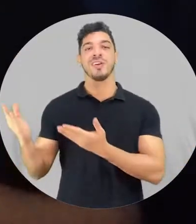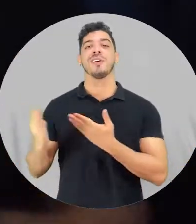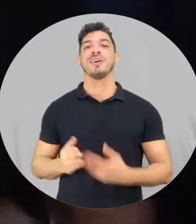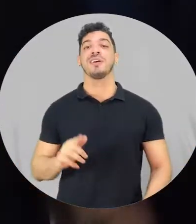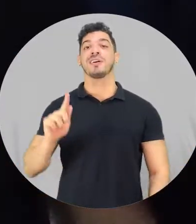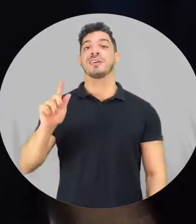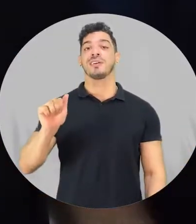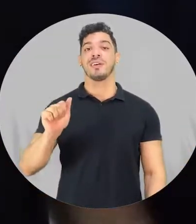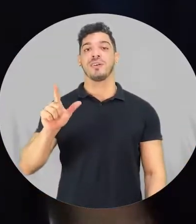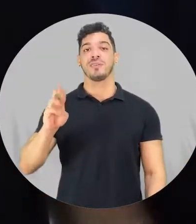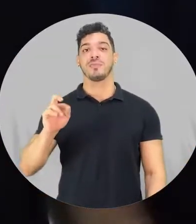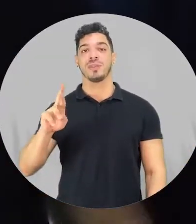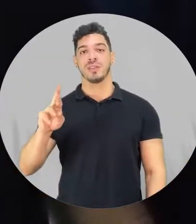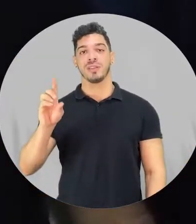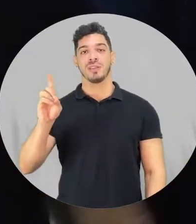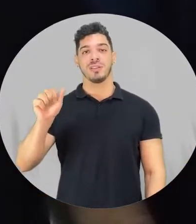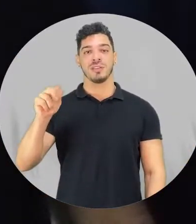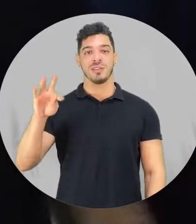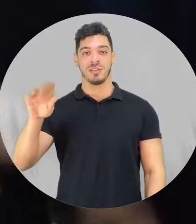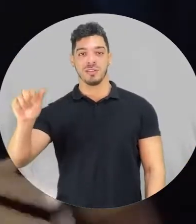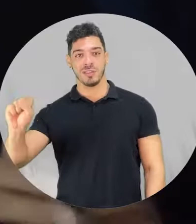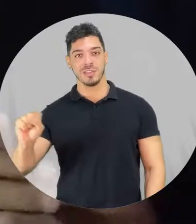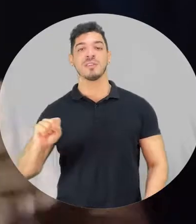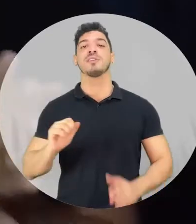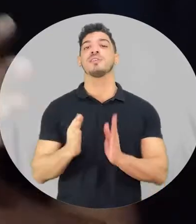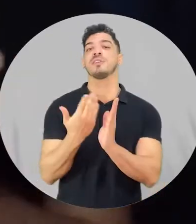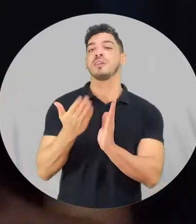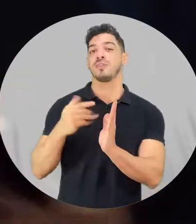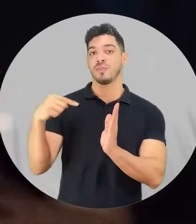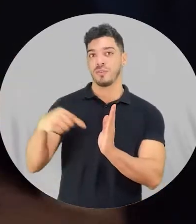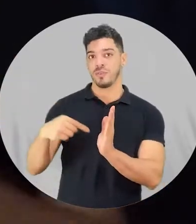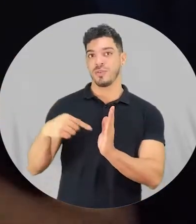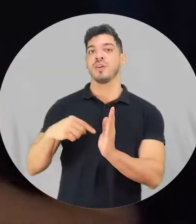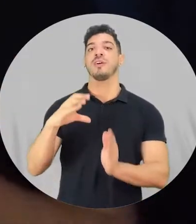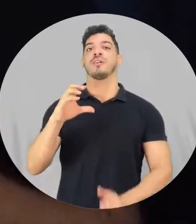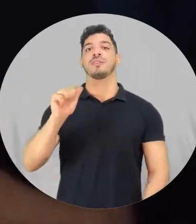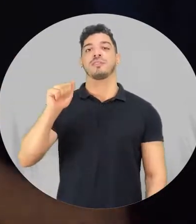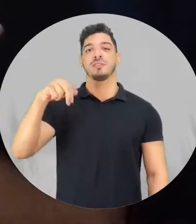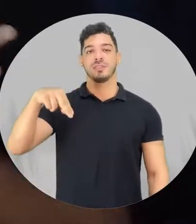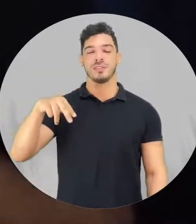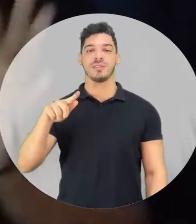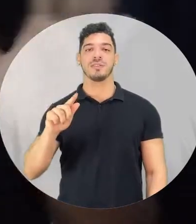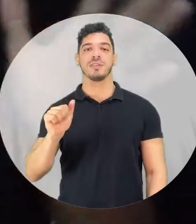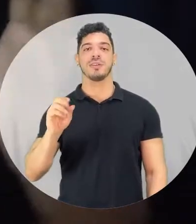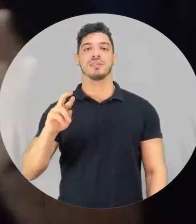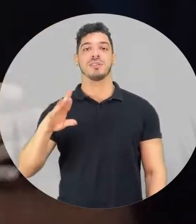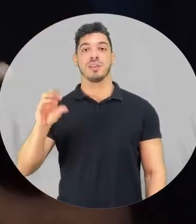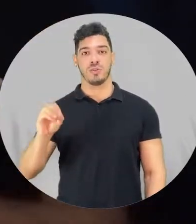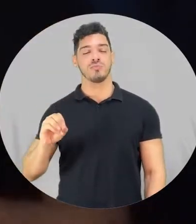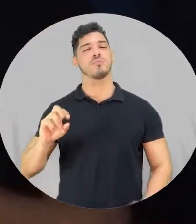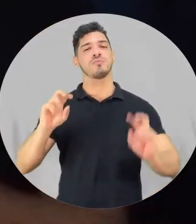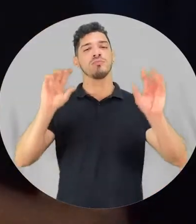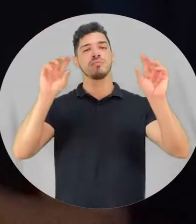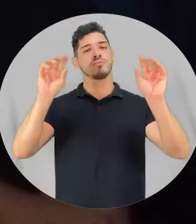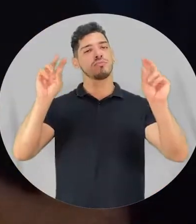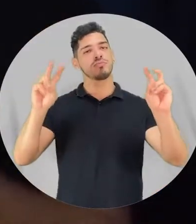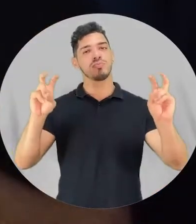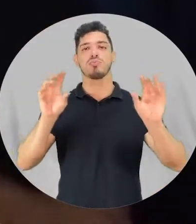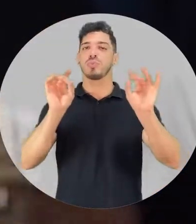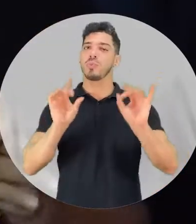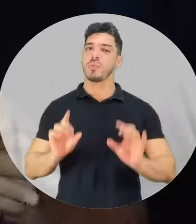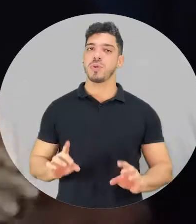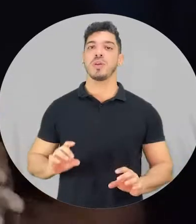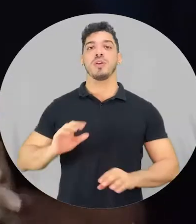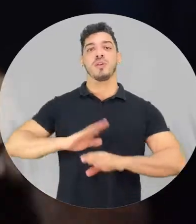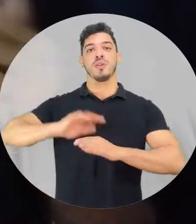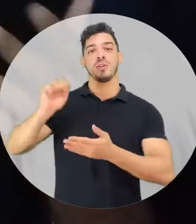Dantas sobre o livro Cangaceiros. É um livro de José Lins do Rego, está dentro aí das homenagens dos 120